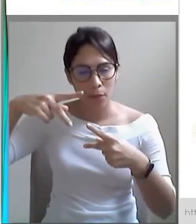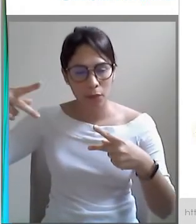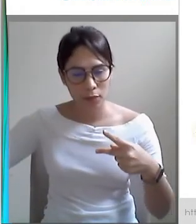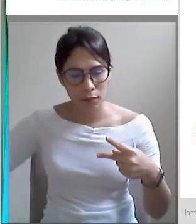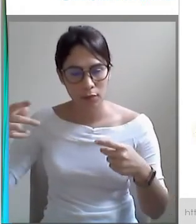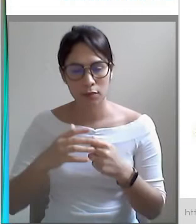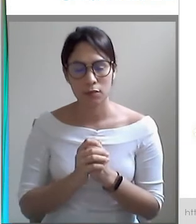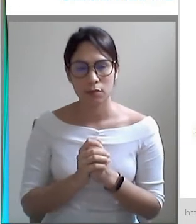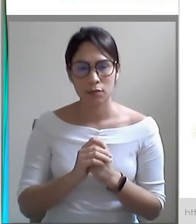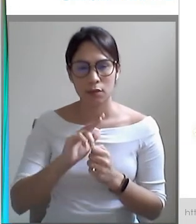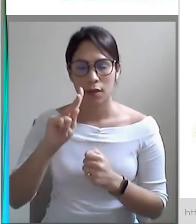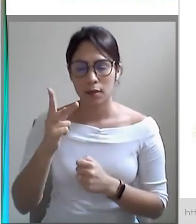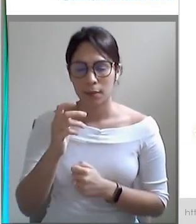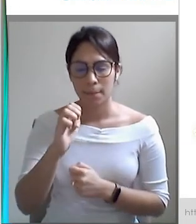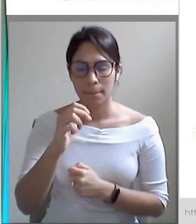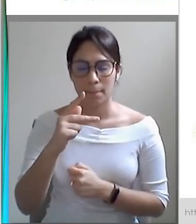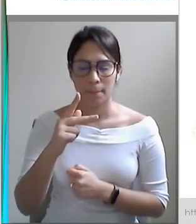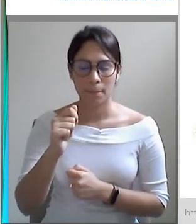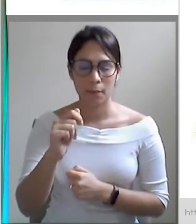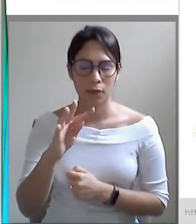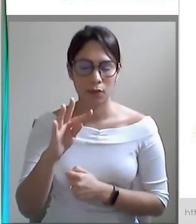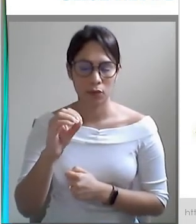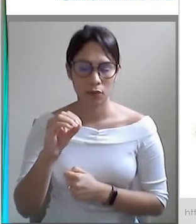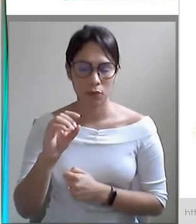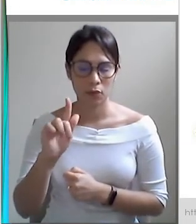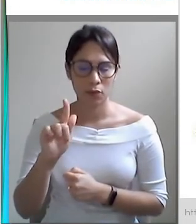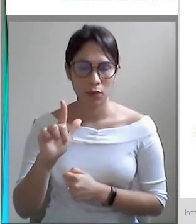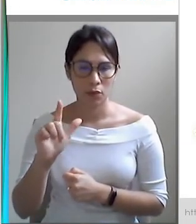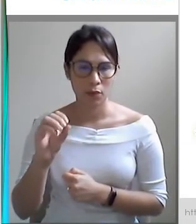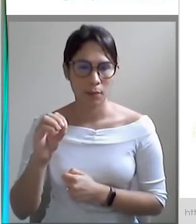e protrombinas.